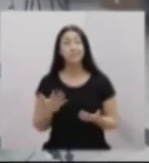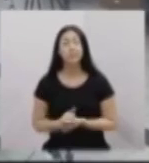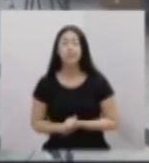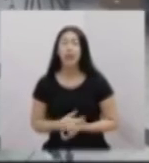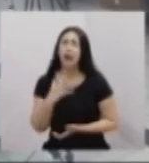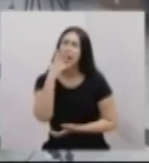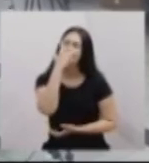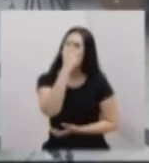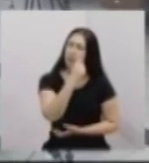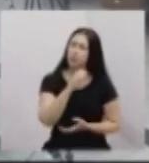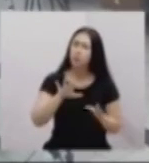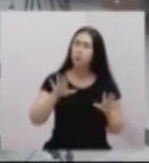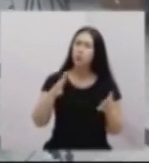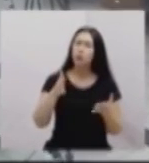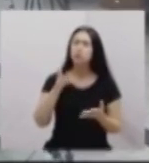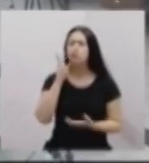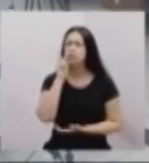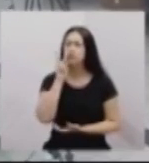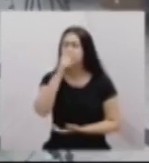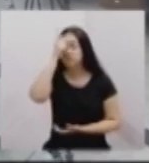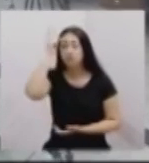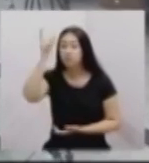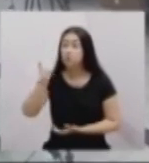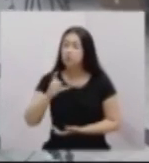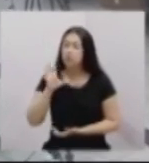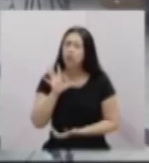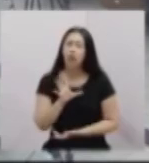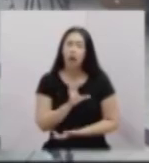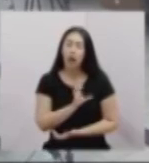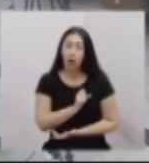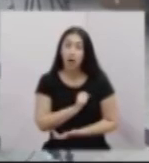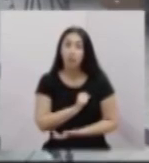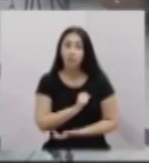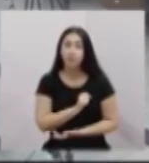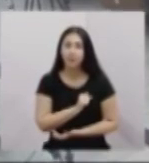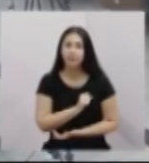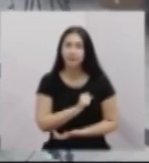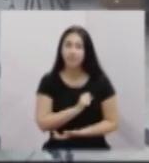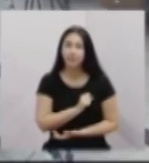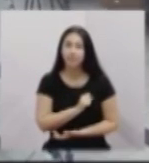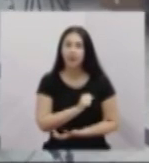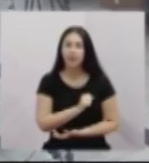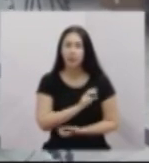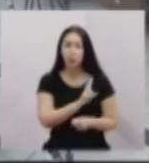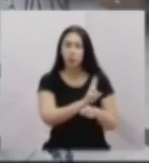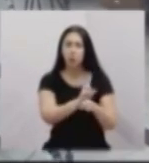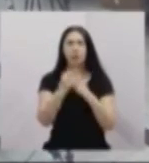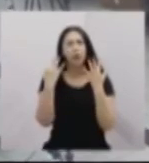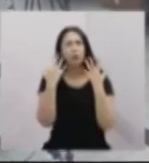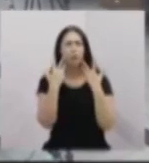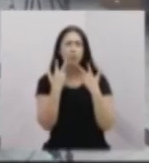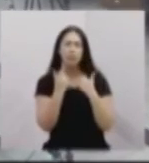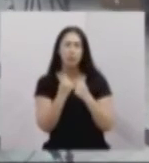quando você vê uma pessoa que tem amor no coração para recolher esses animaizinhos tão doces,